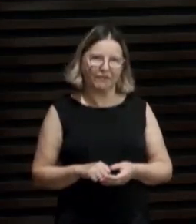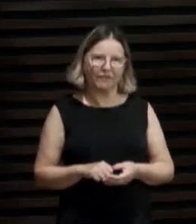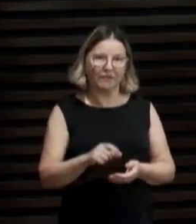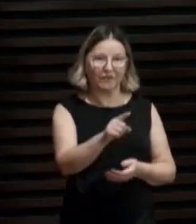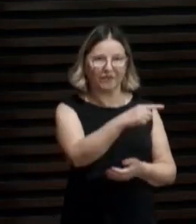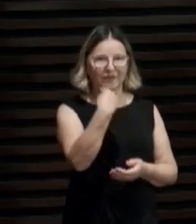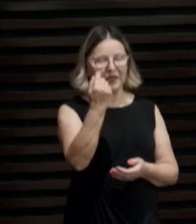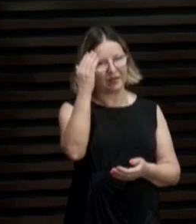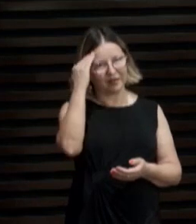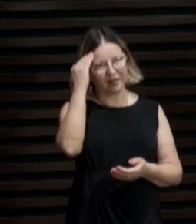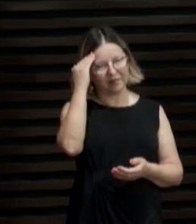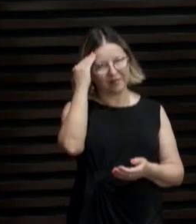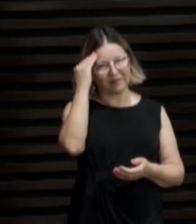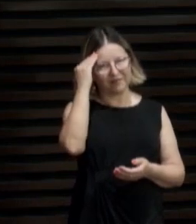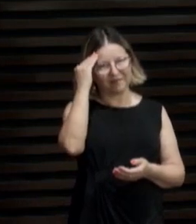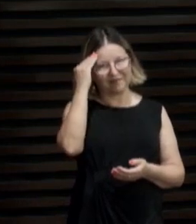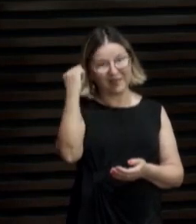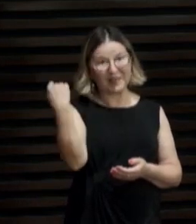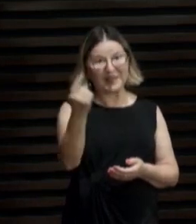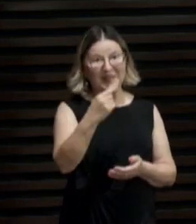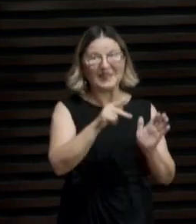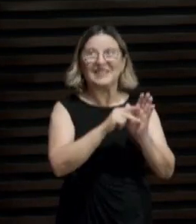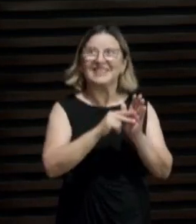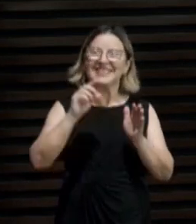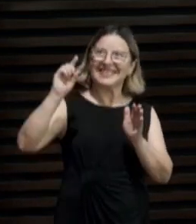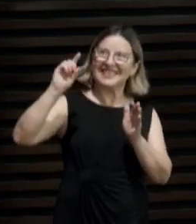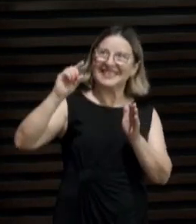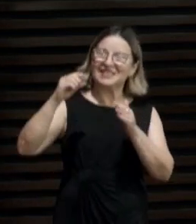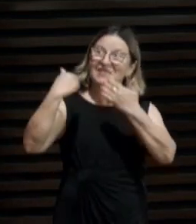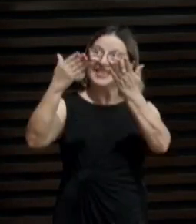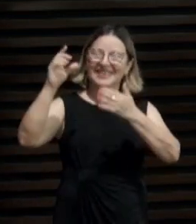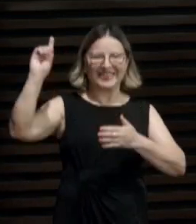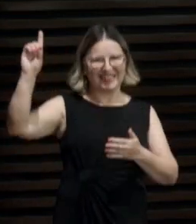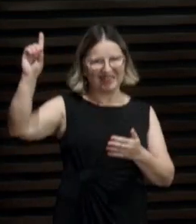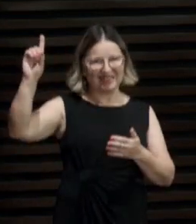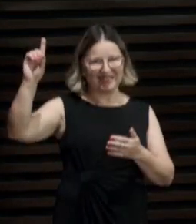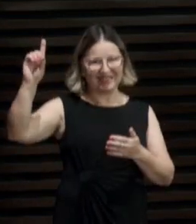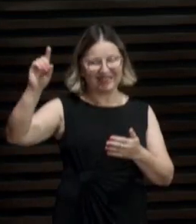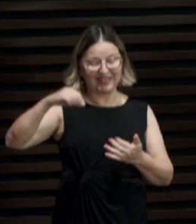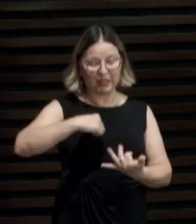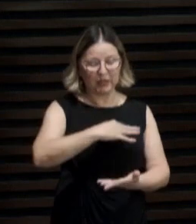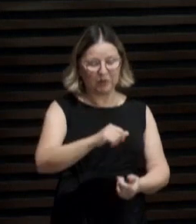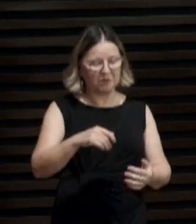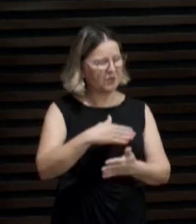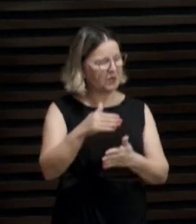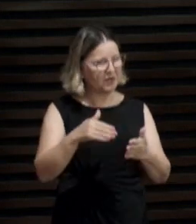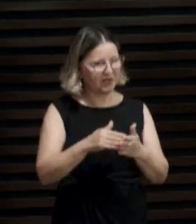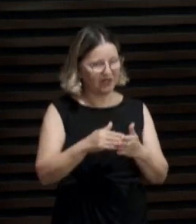Sabemos que somos de Deus e que o mundo inteiro jaz no